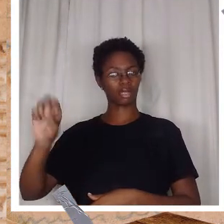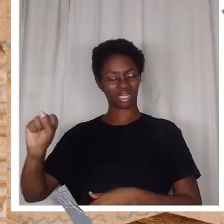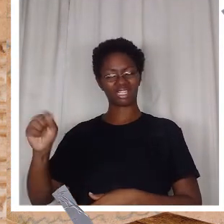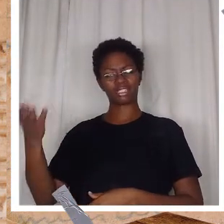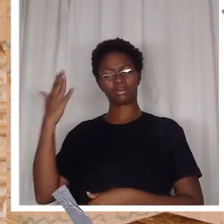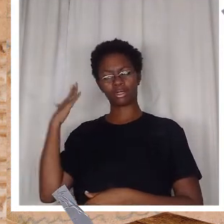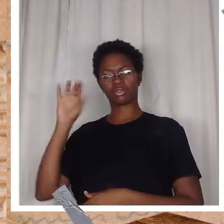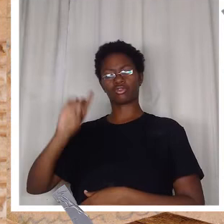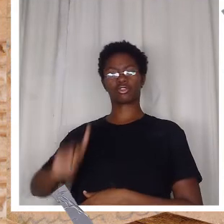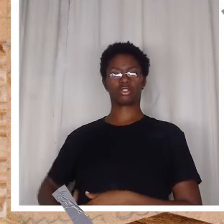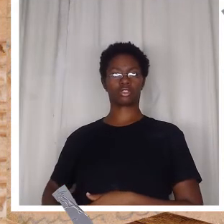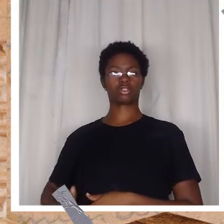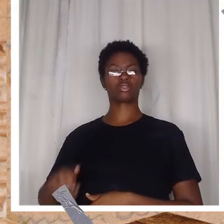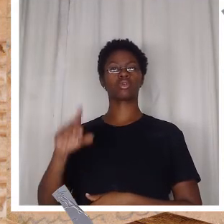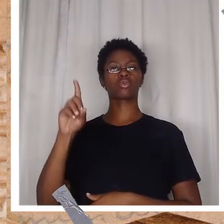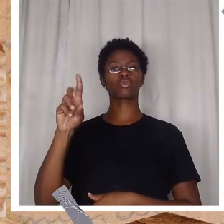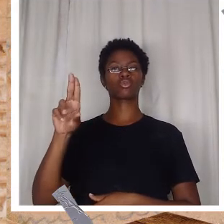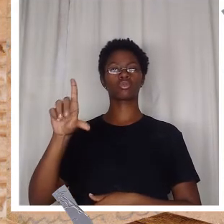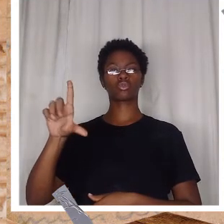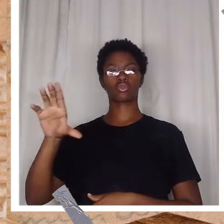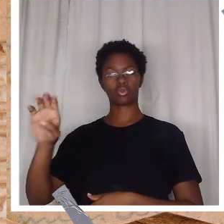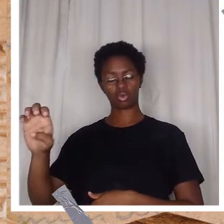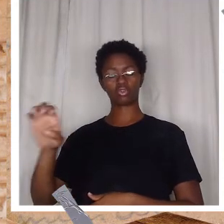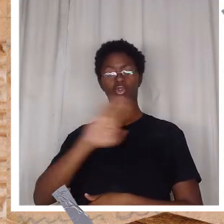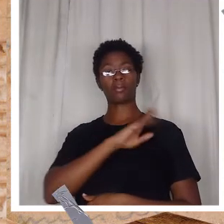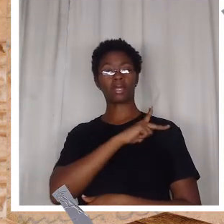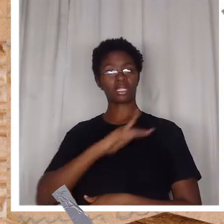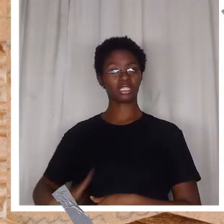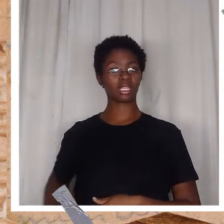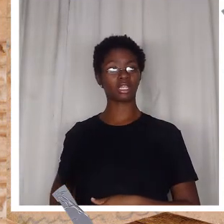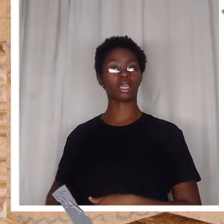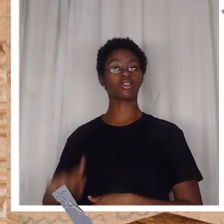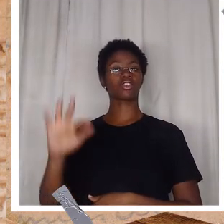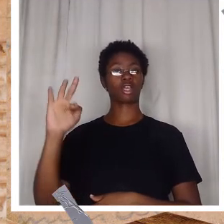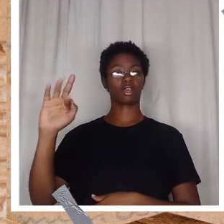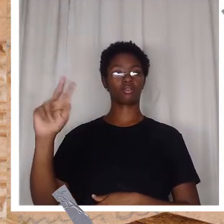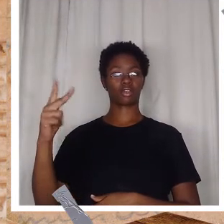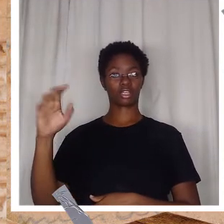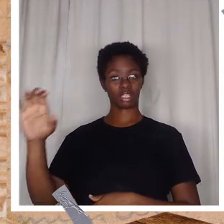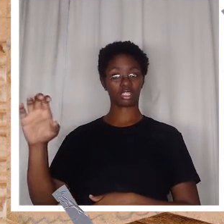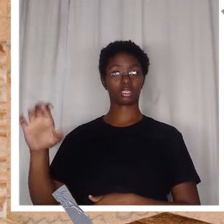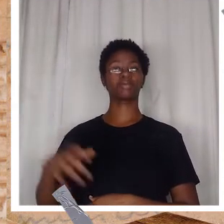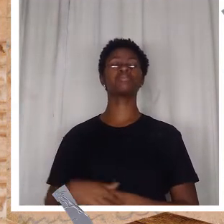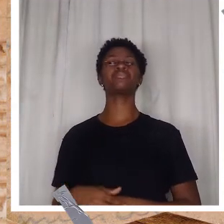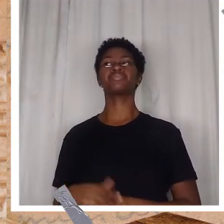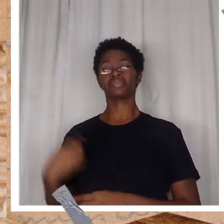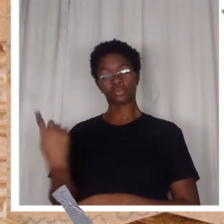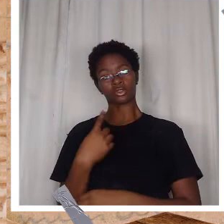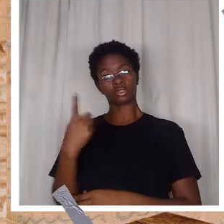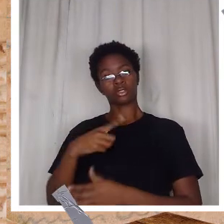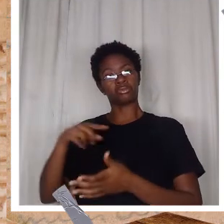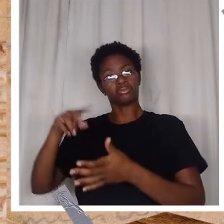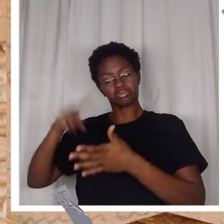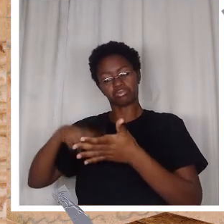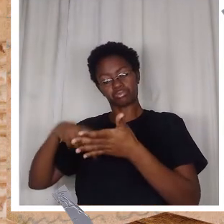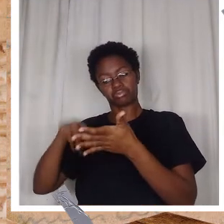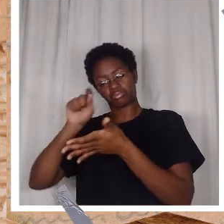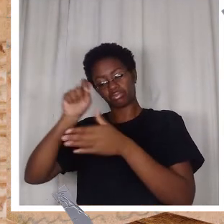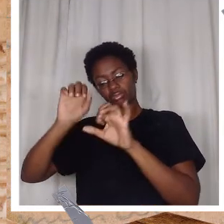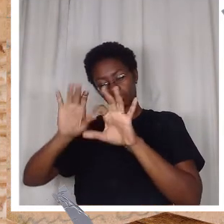no governo Fernando Henrique Cardoso, para desenvolver um roteiro, e nós desenvolvemos um roteiro, o Ioia